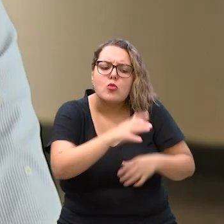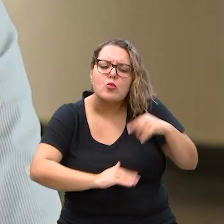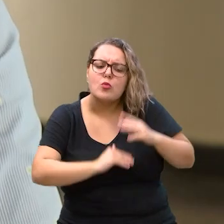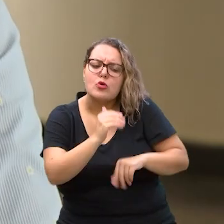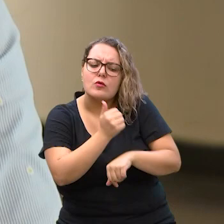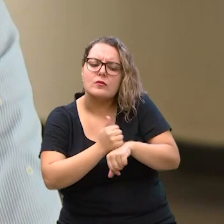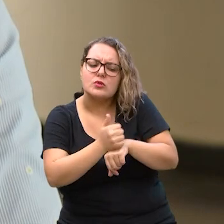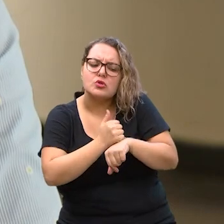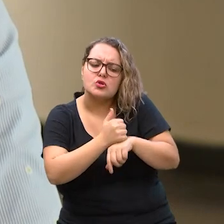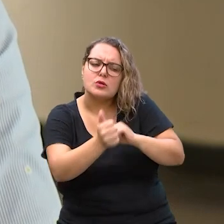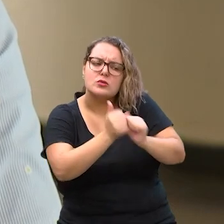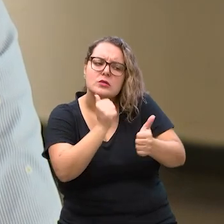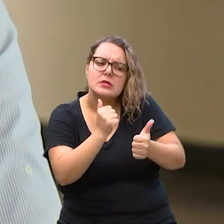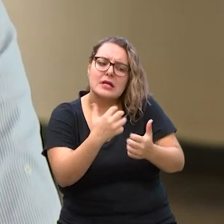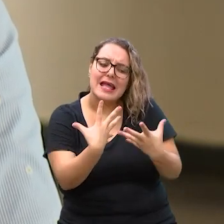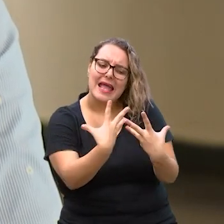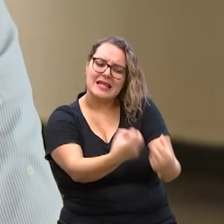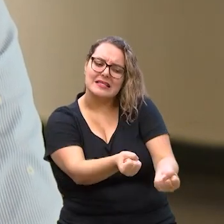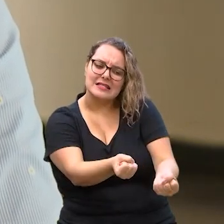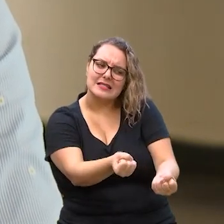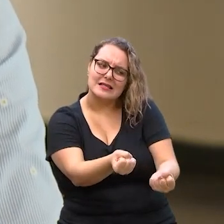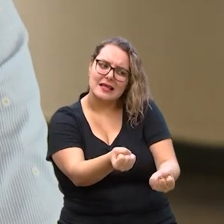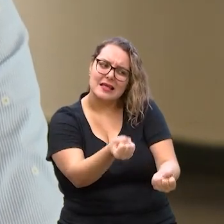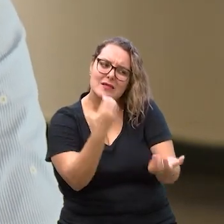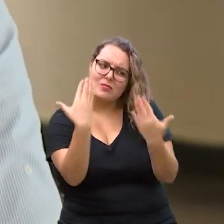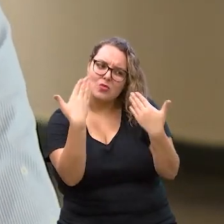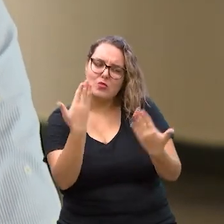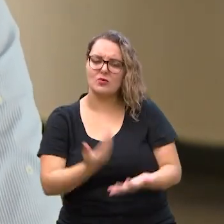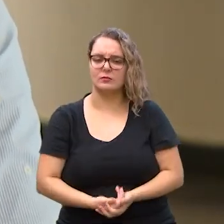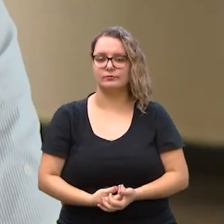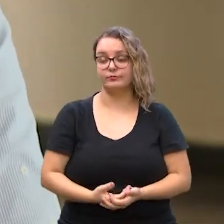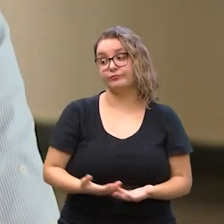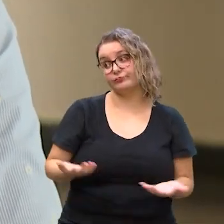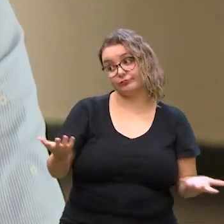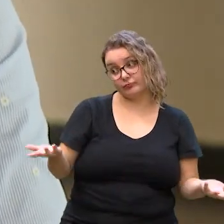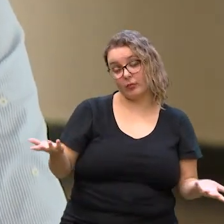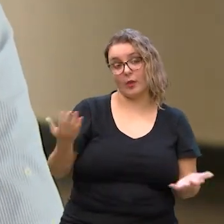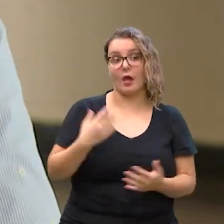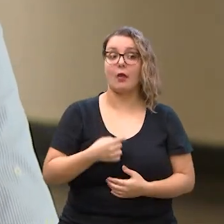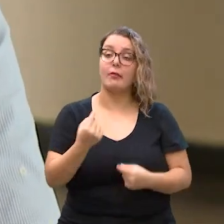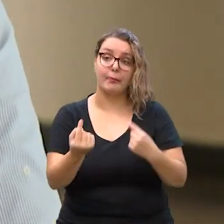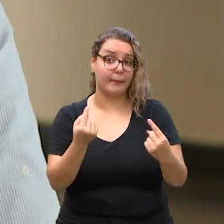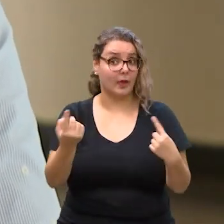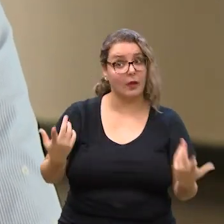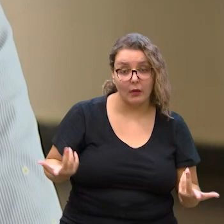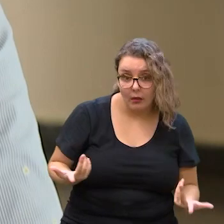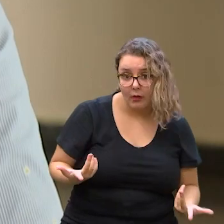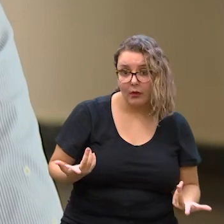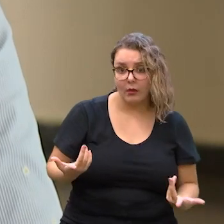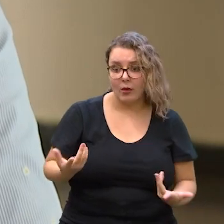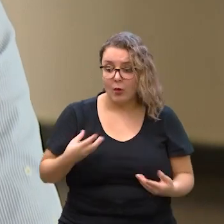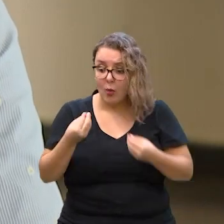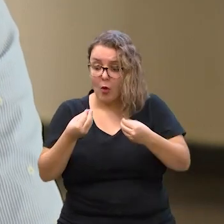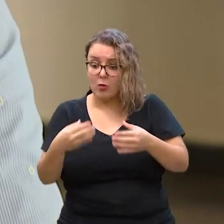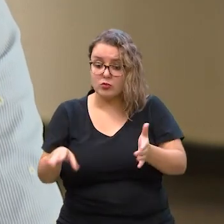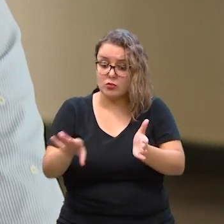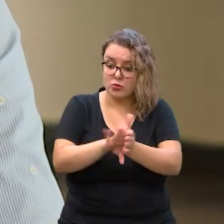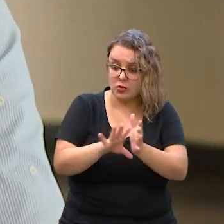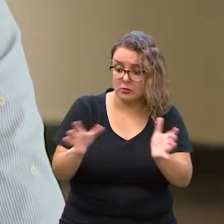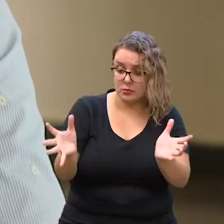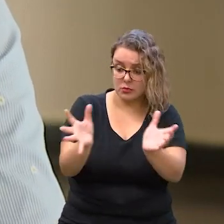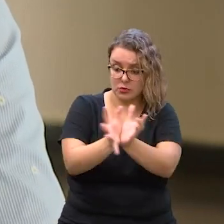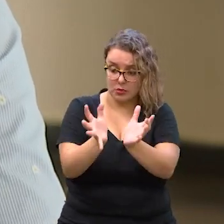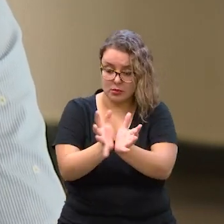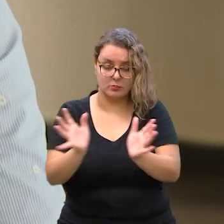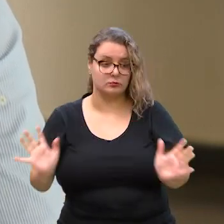Desconfiado? Ele fica ansioso? Depende muito de cada um e depende de como a gente chega na equipe também. Se muitas vezes a gente